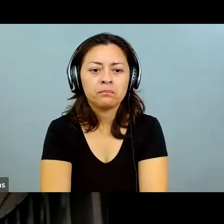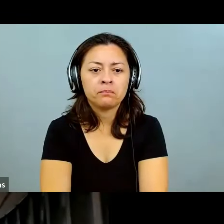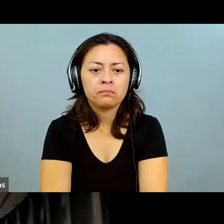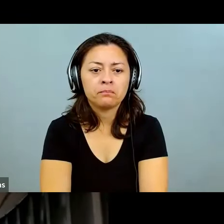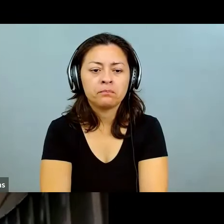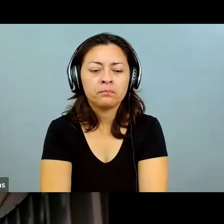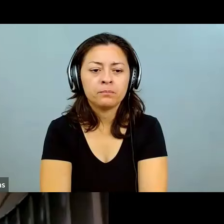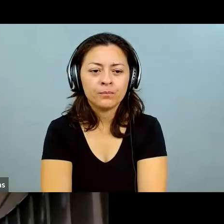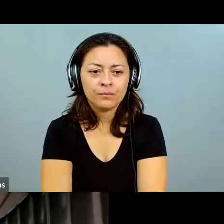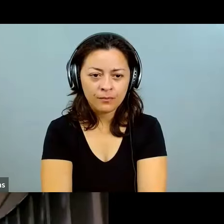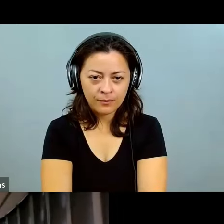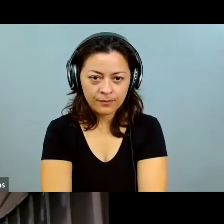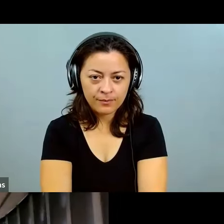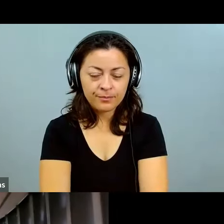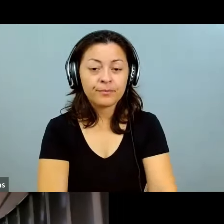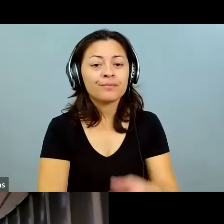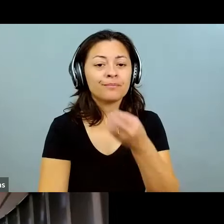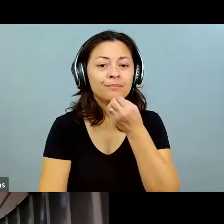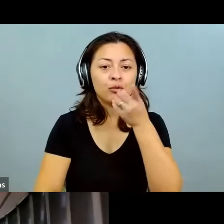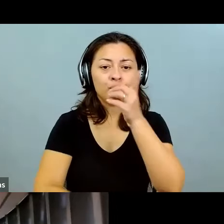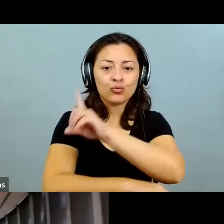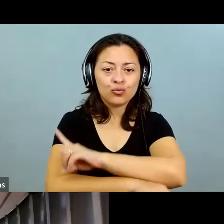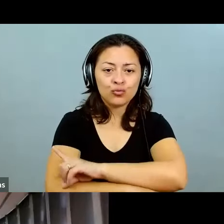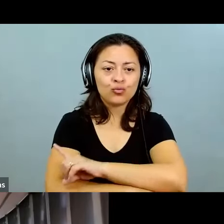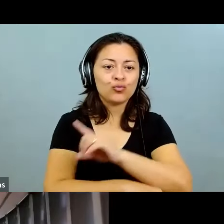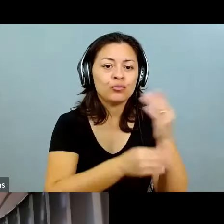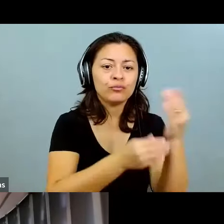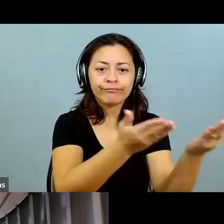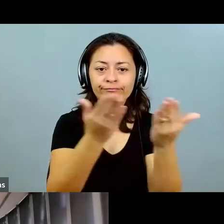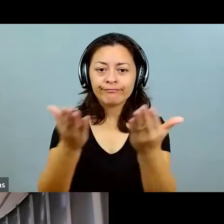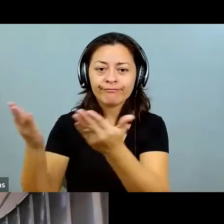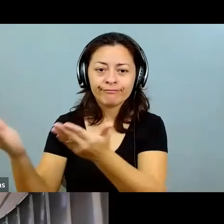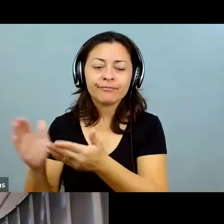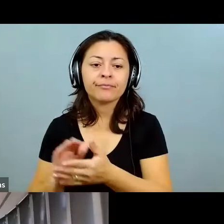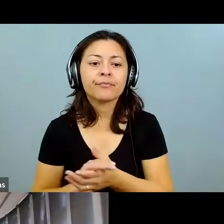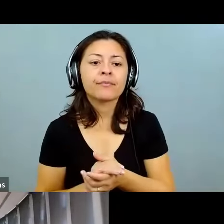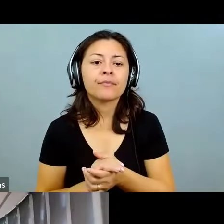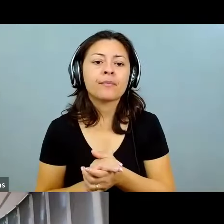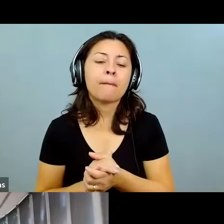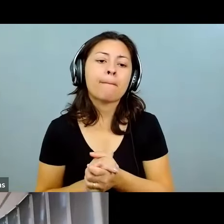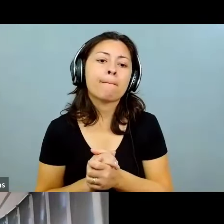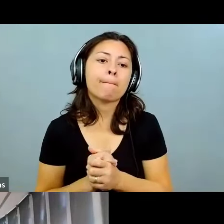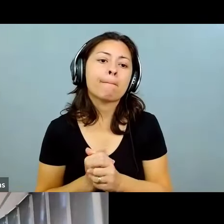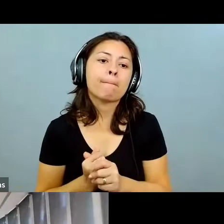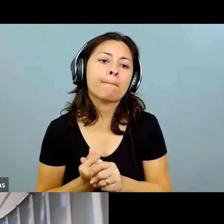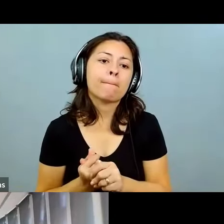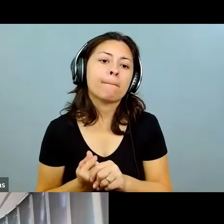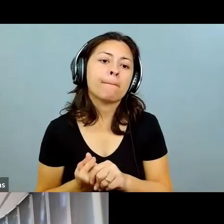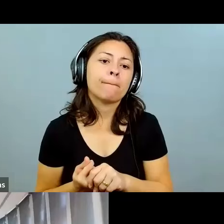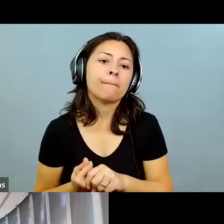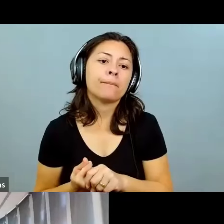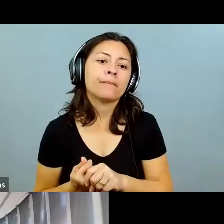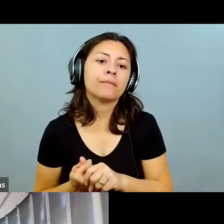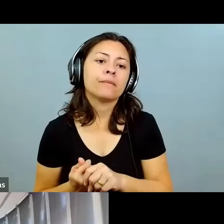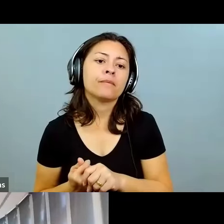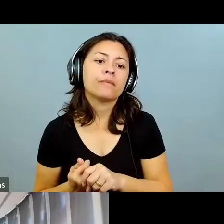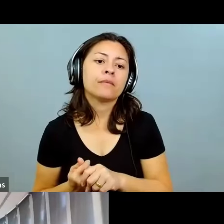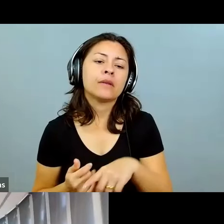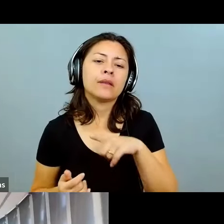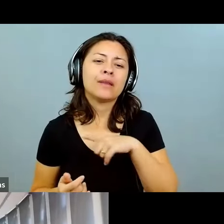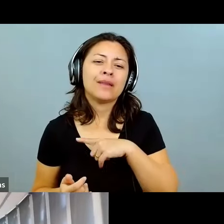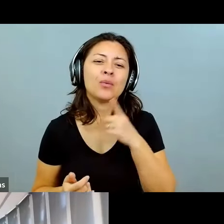vontade dia pinato Bom dia Alessandra Bom dia a todos eh obrigado P minhas perguntas acho que talvez até uma foi seria mais um